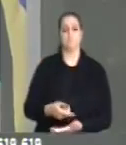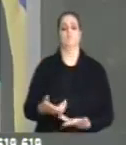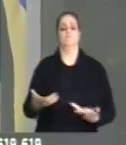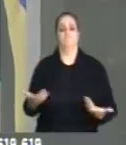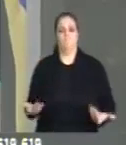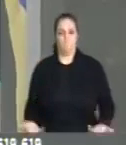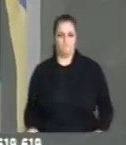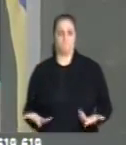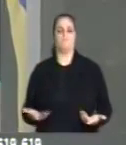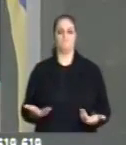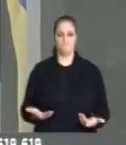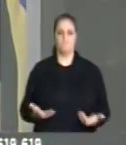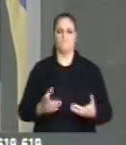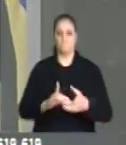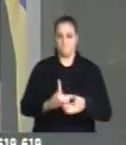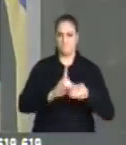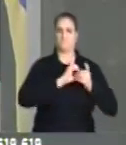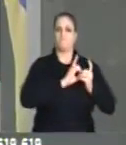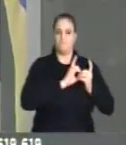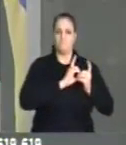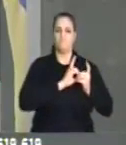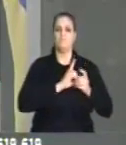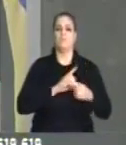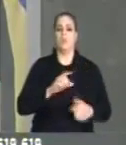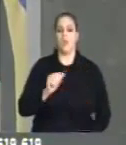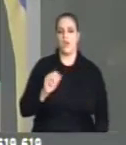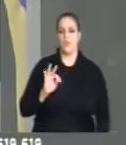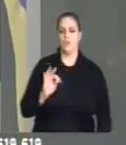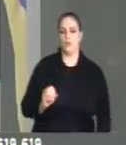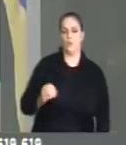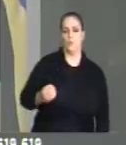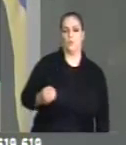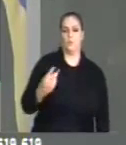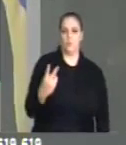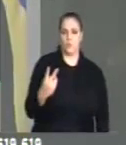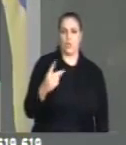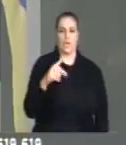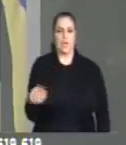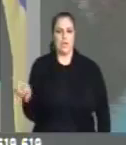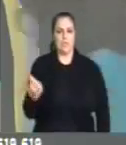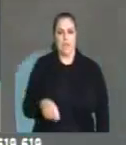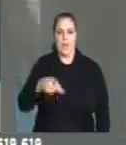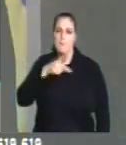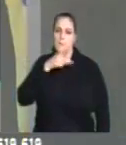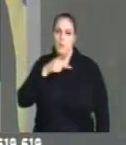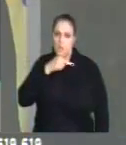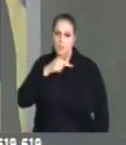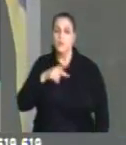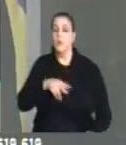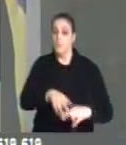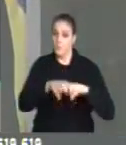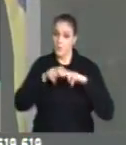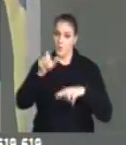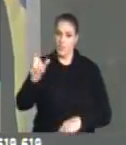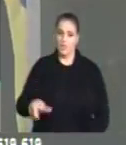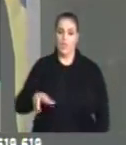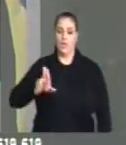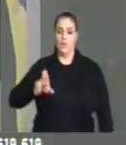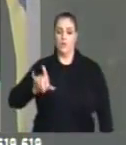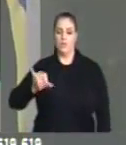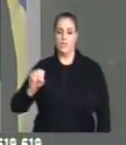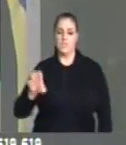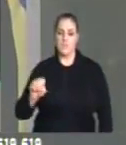ato institucional número 2, que extinguiu os partidos políticos, Ulisses investiu na formação do